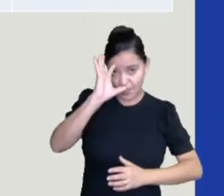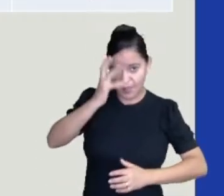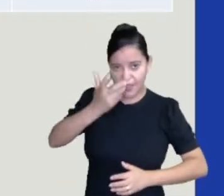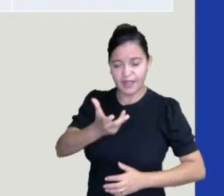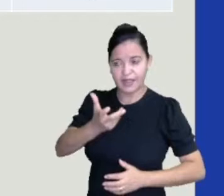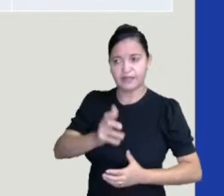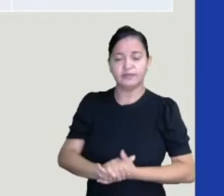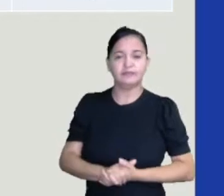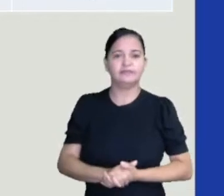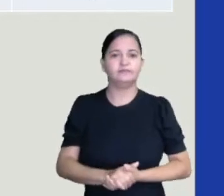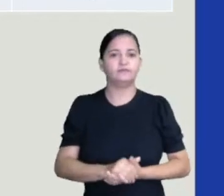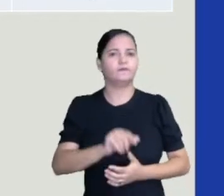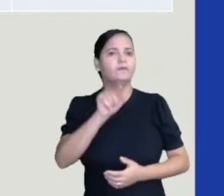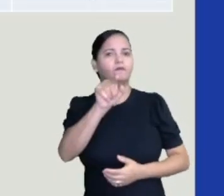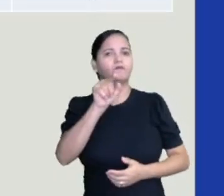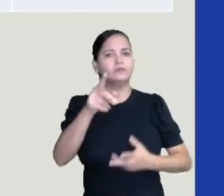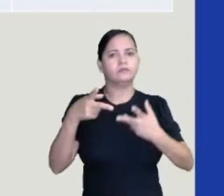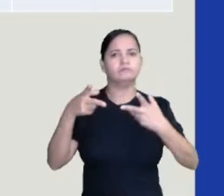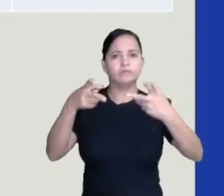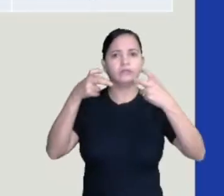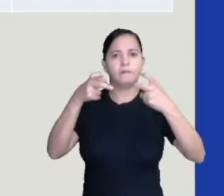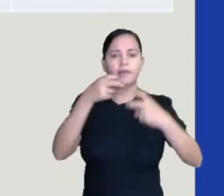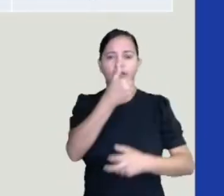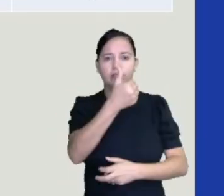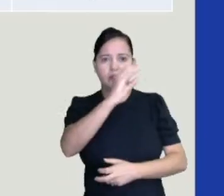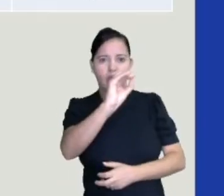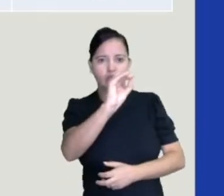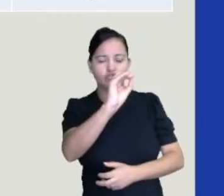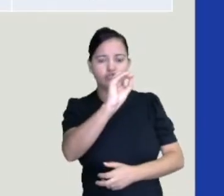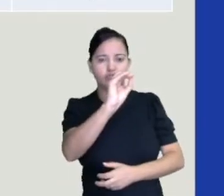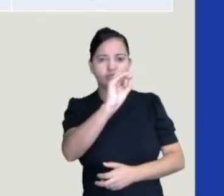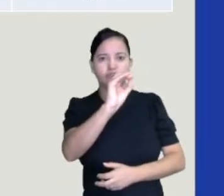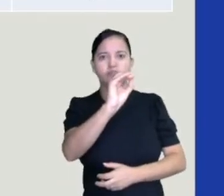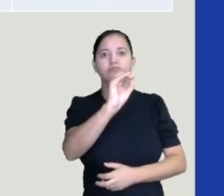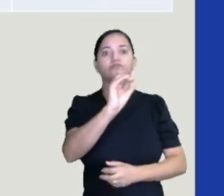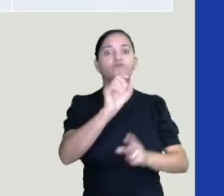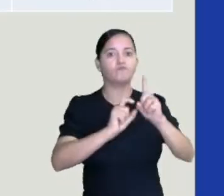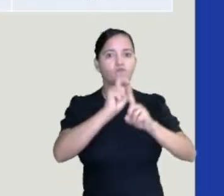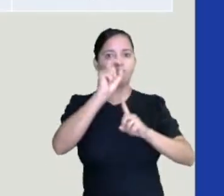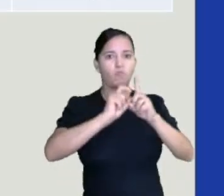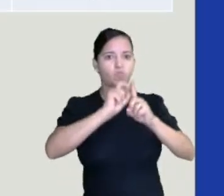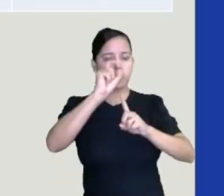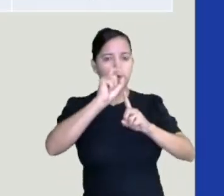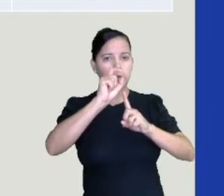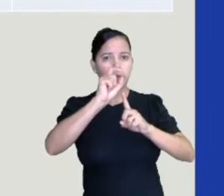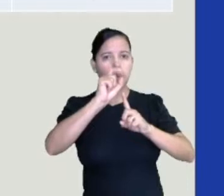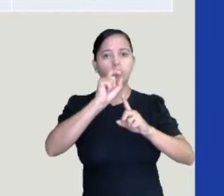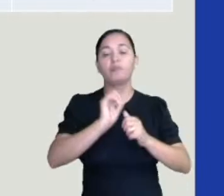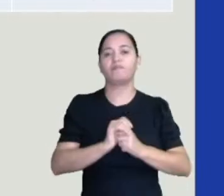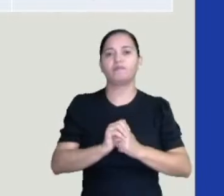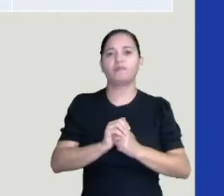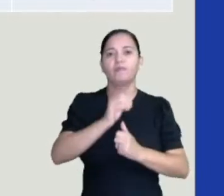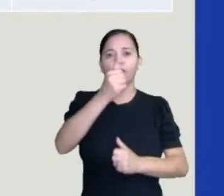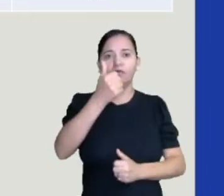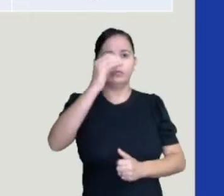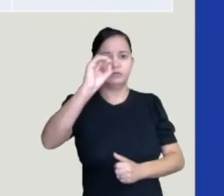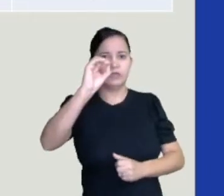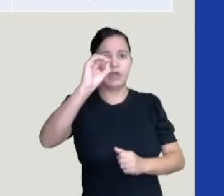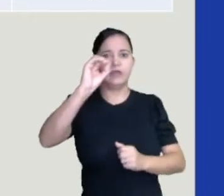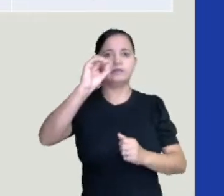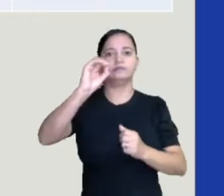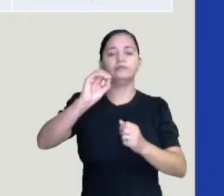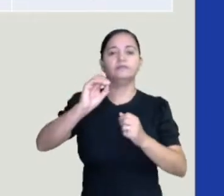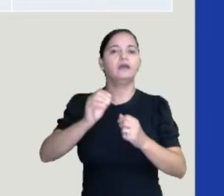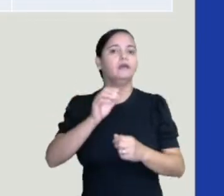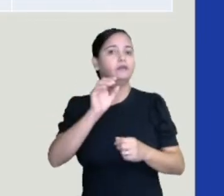resolução. Vocês podem observar que o número 10 eu representei como 10 unidades, então o 0 foi para a casa das unidades, e